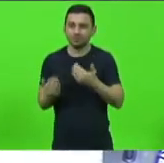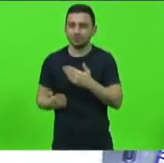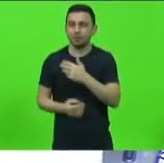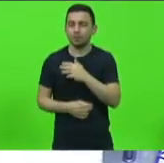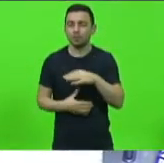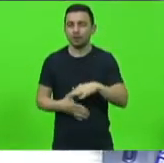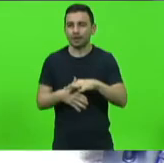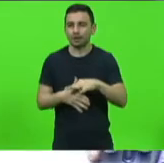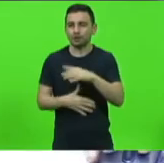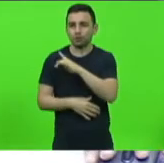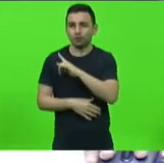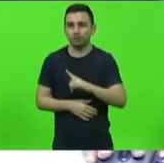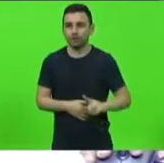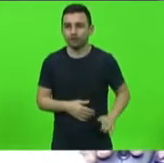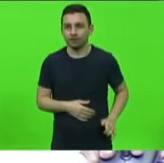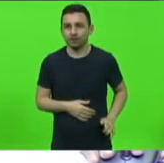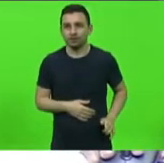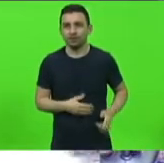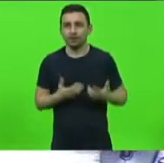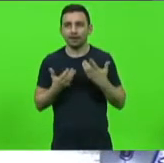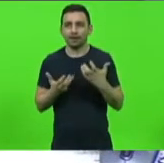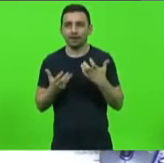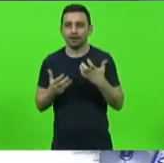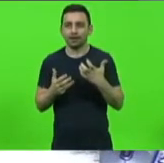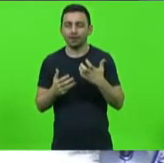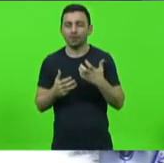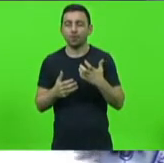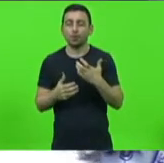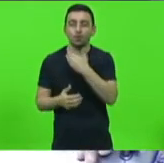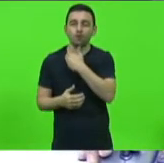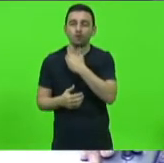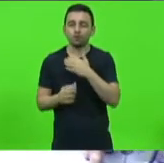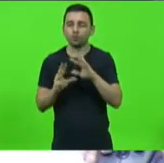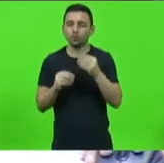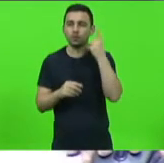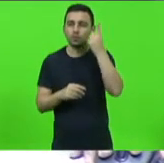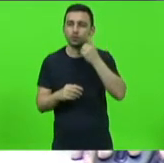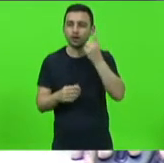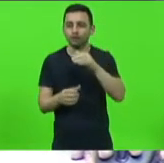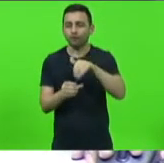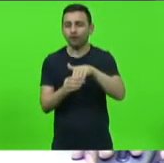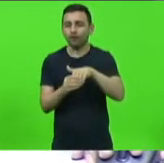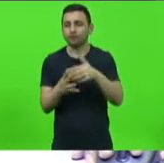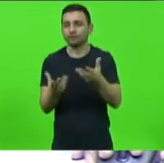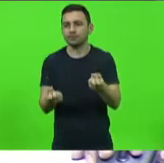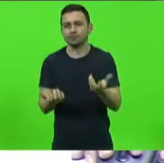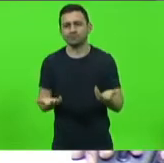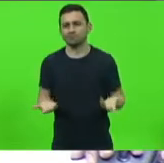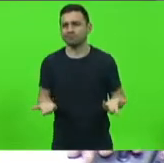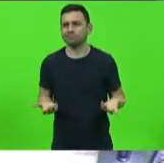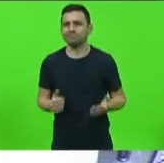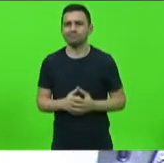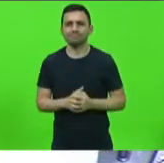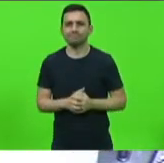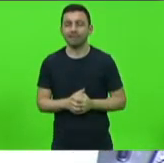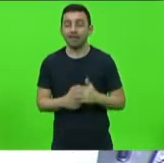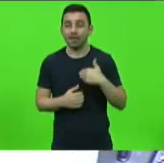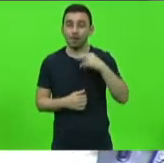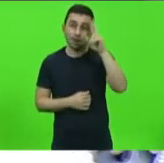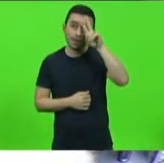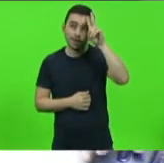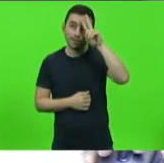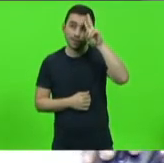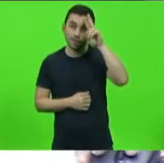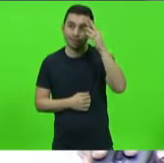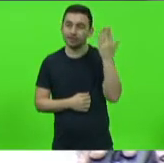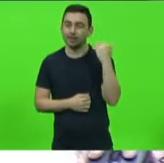governo para convencer os deputados a votar um absurdo desse, eu me lembrei do Carlos Alberto